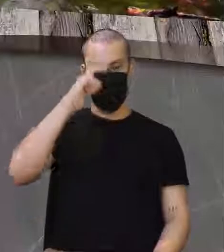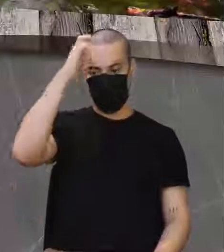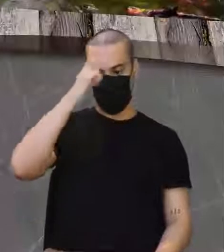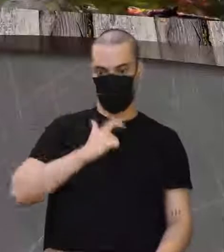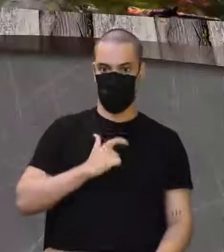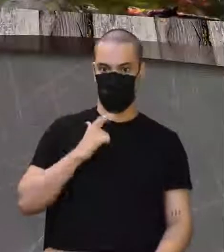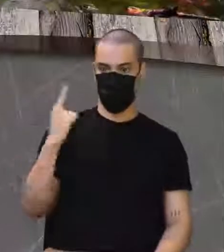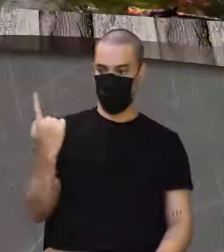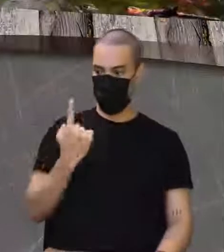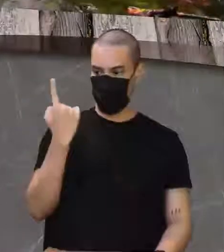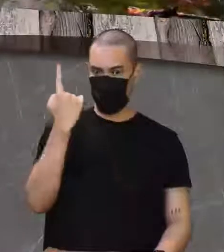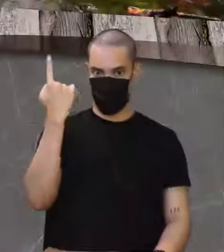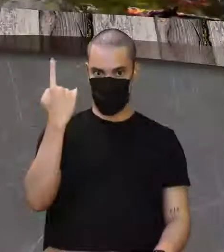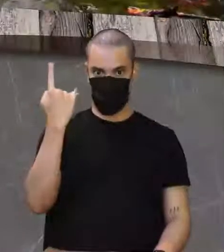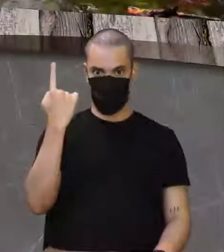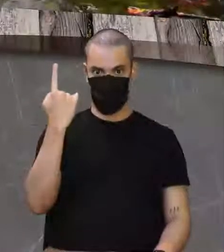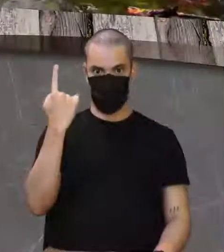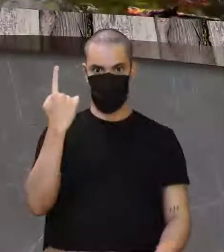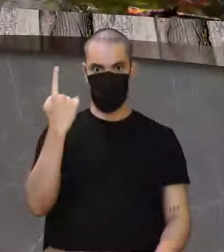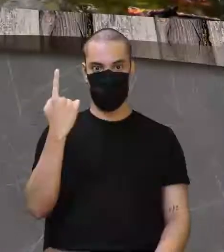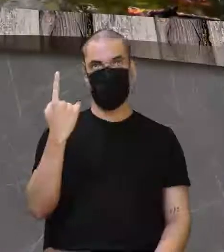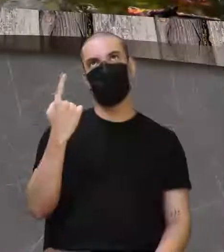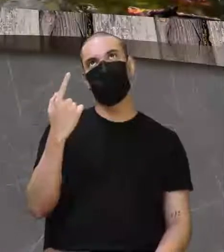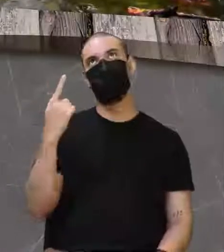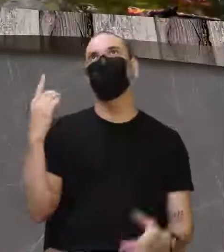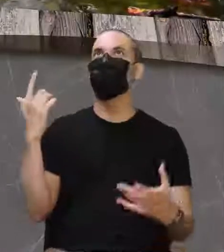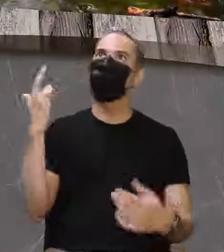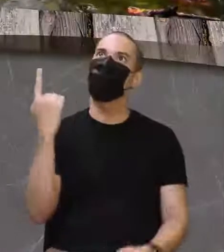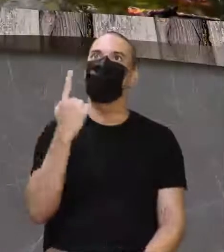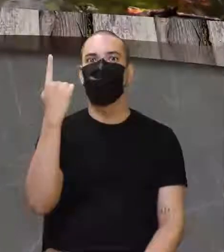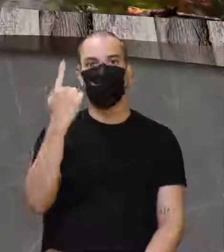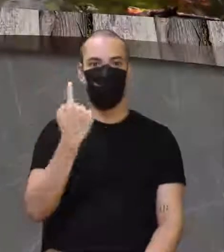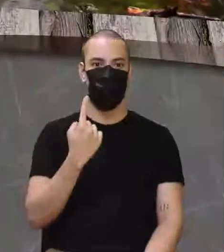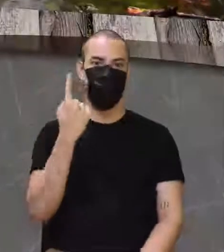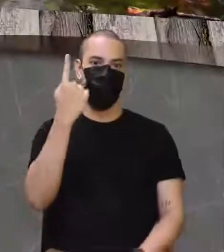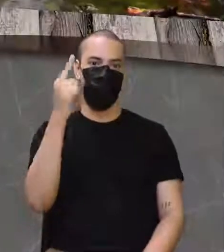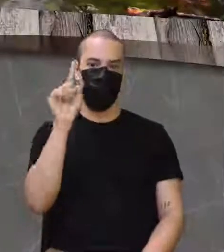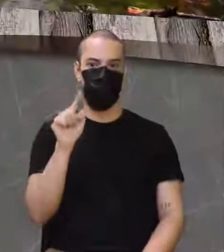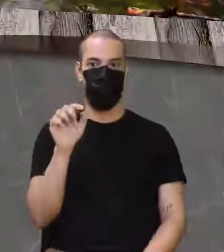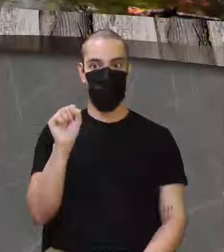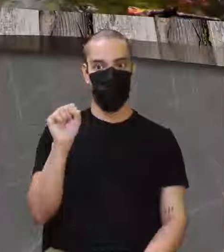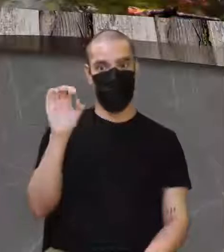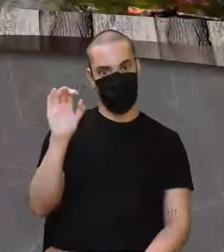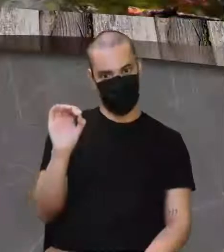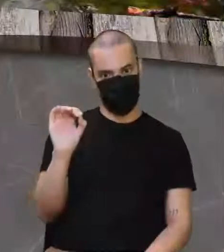alto, eu vou dizer que eu sou alto, né? Eu tenho 1,80 m, tá?